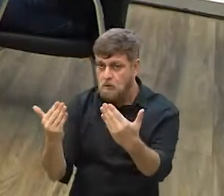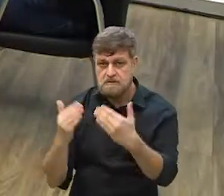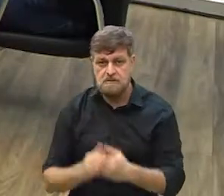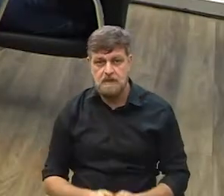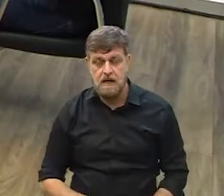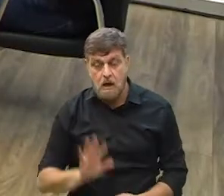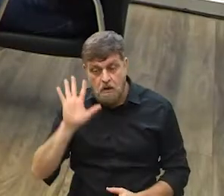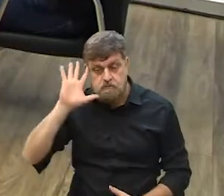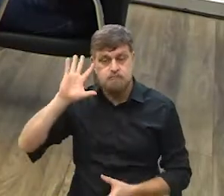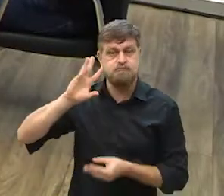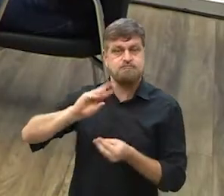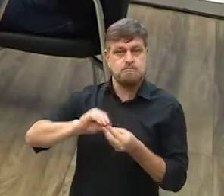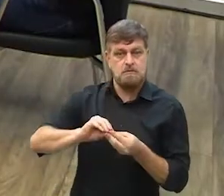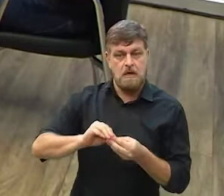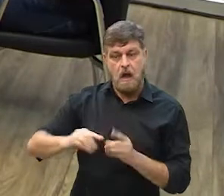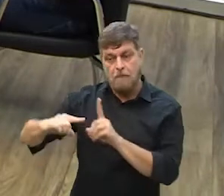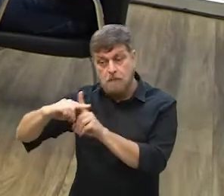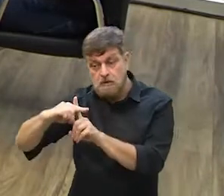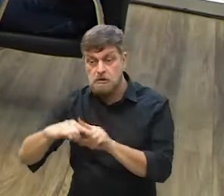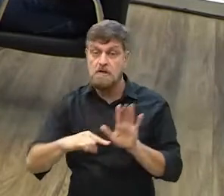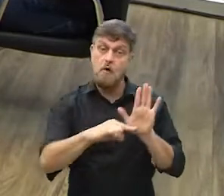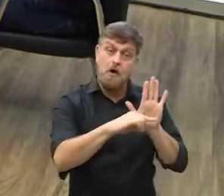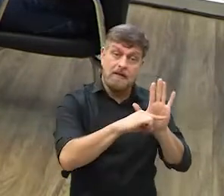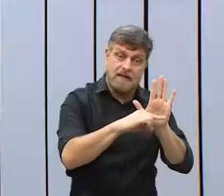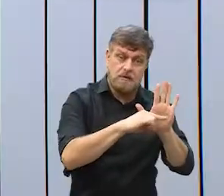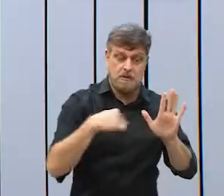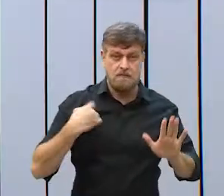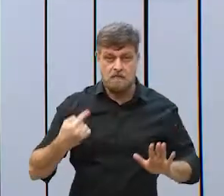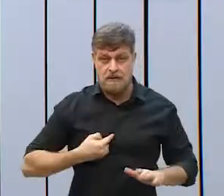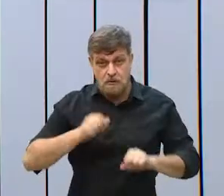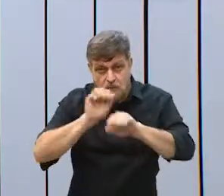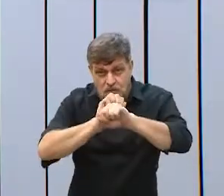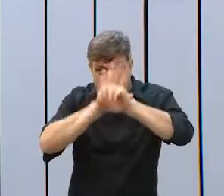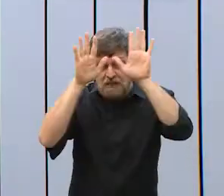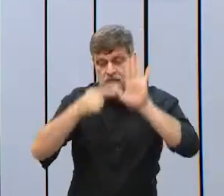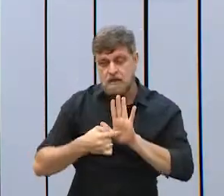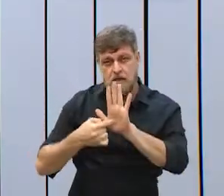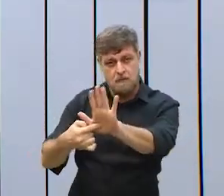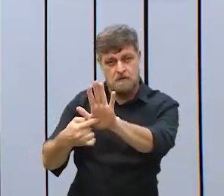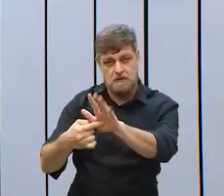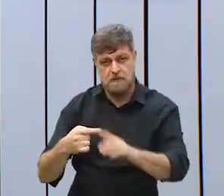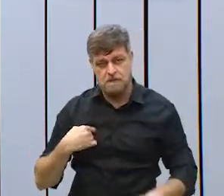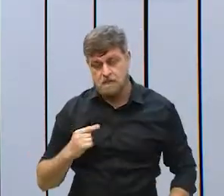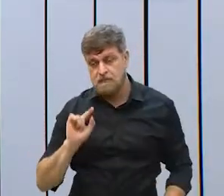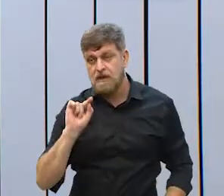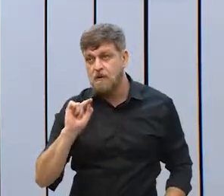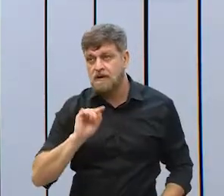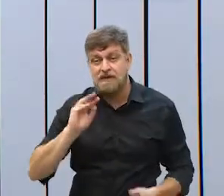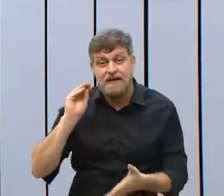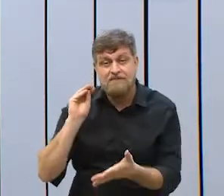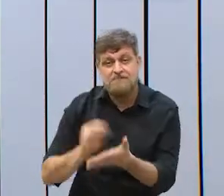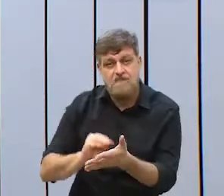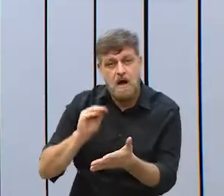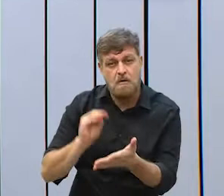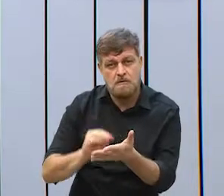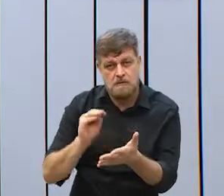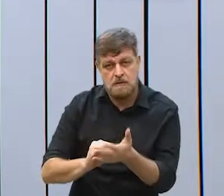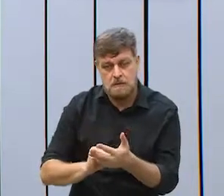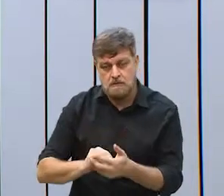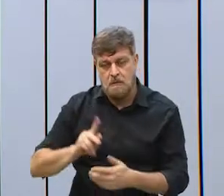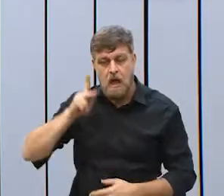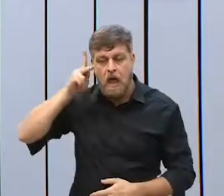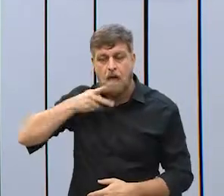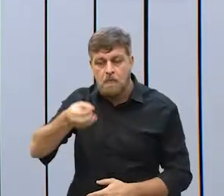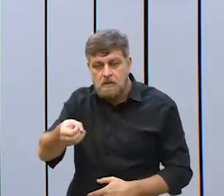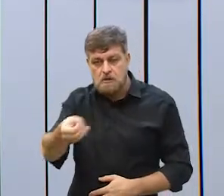o resultado, seja ele positivo ou seja negativo, mas com transparência. É isso que estava faltando, eu acho que é a nova